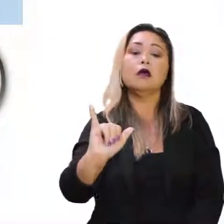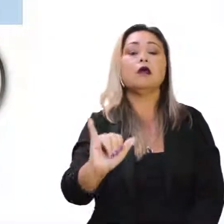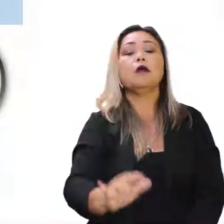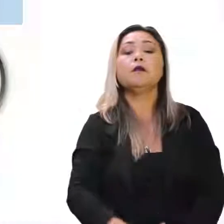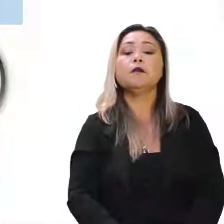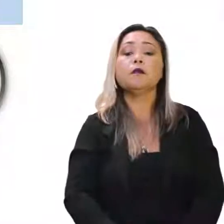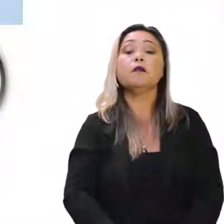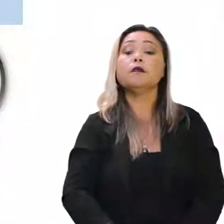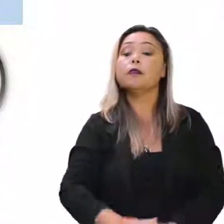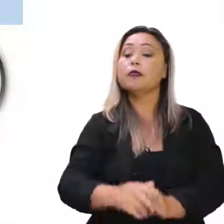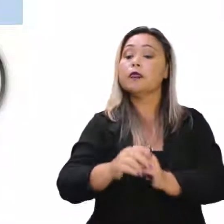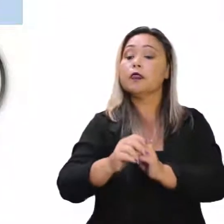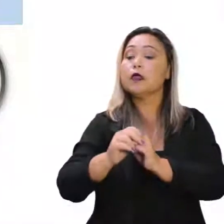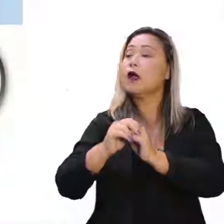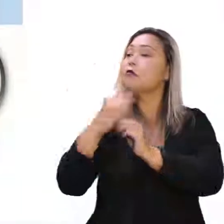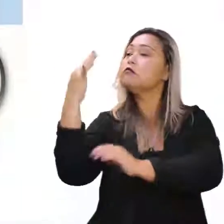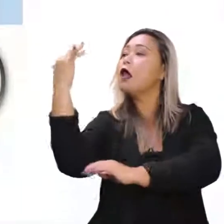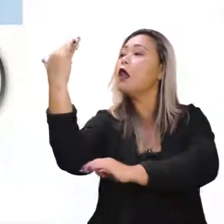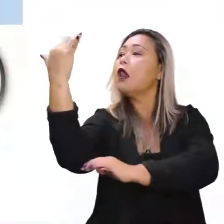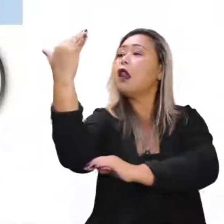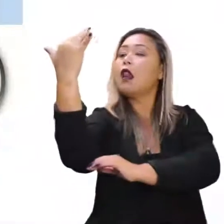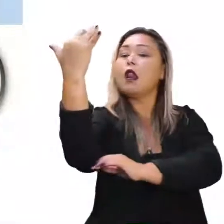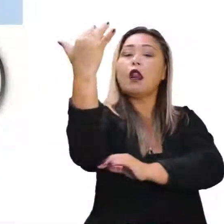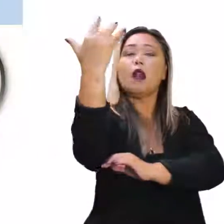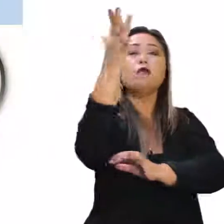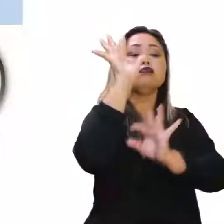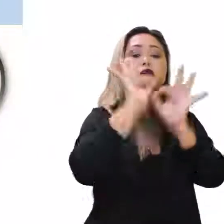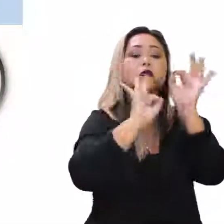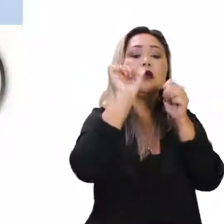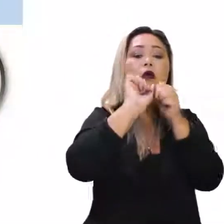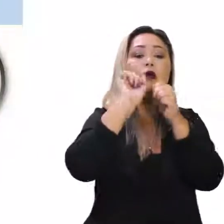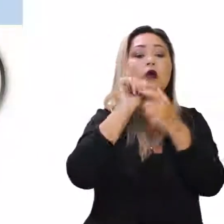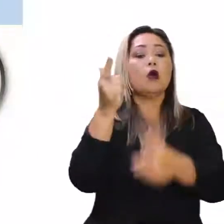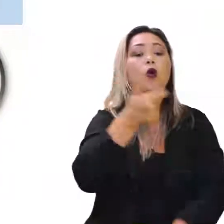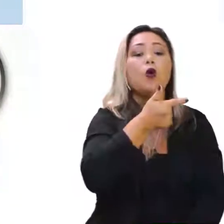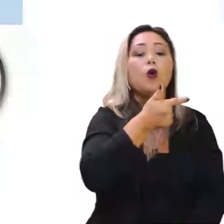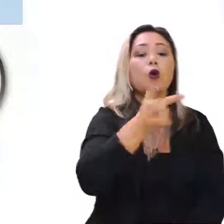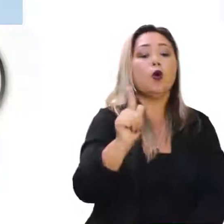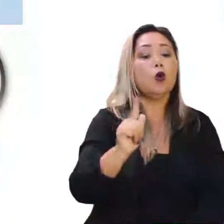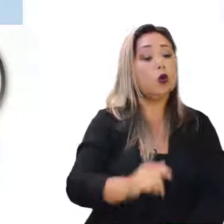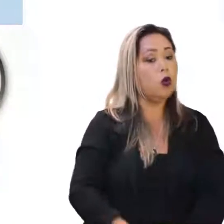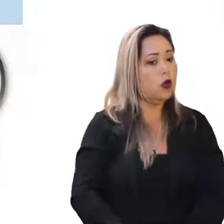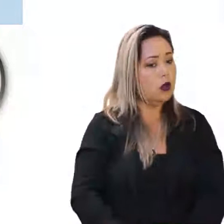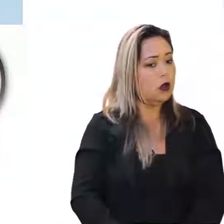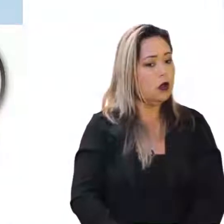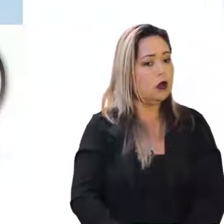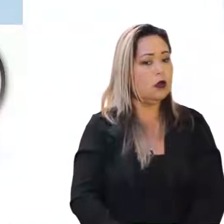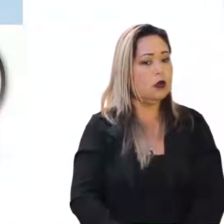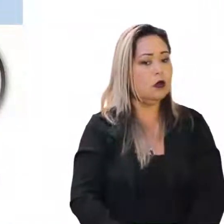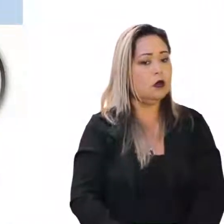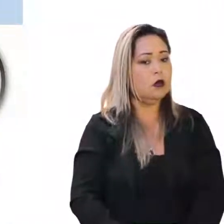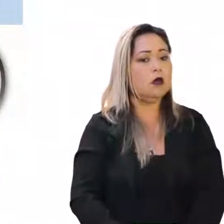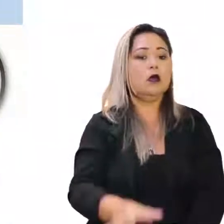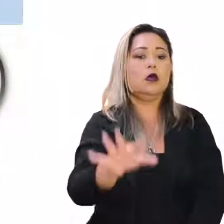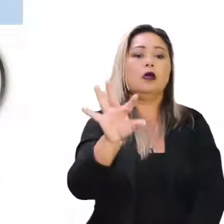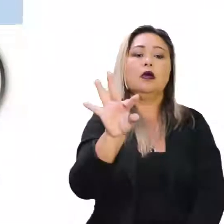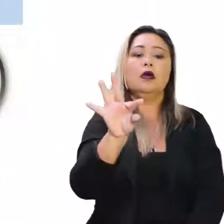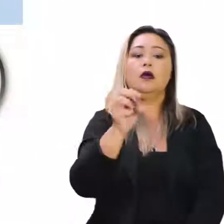cara. Ele era paisagista. Aí vem Auguste, agora não vou arriscar mais não, ele era